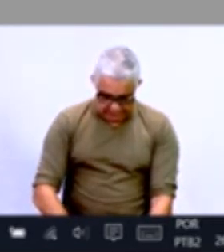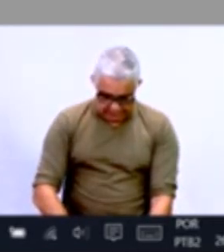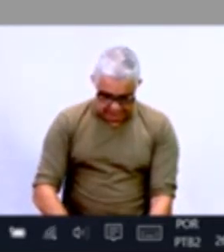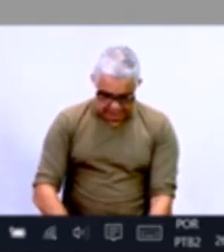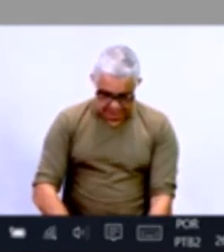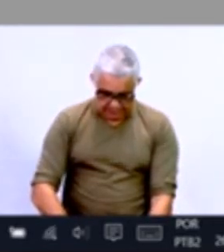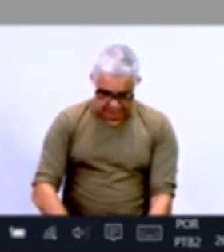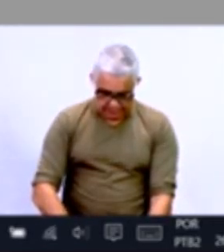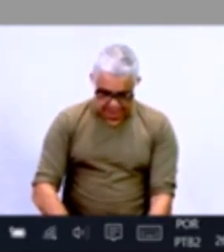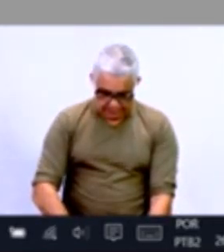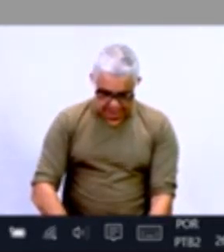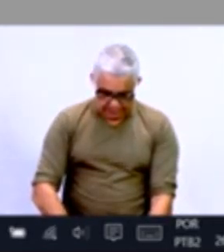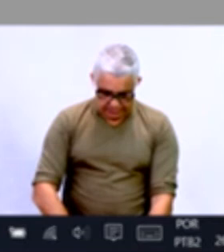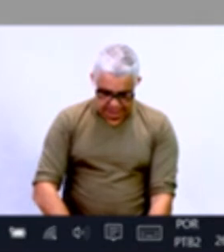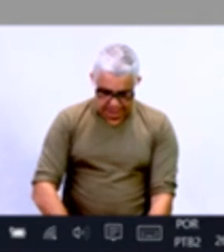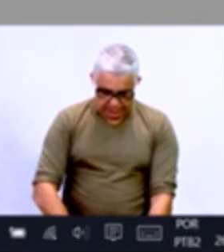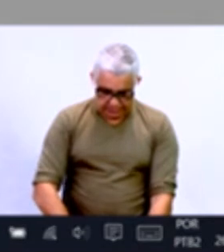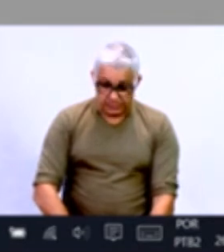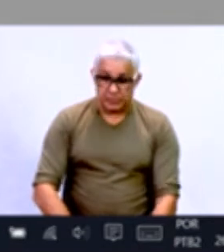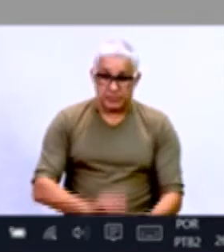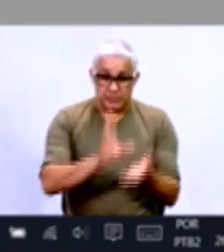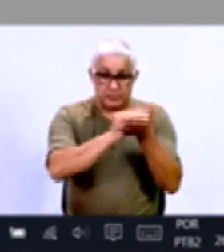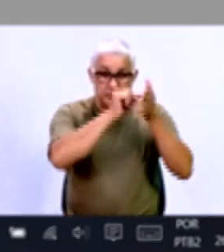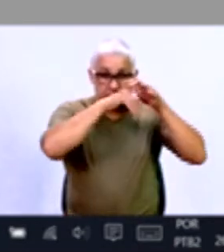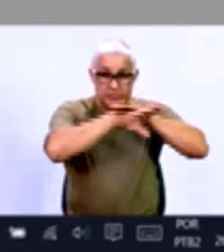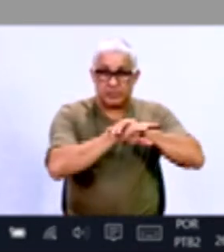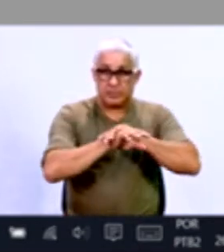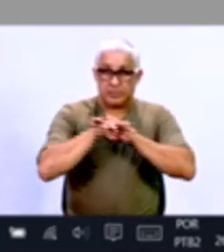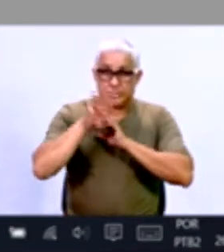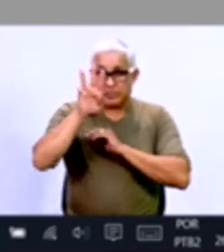Wave. Vamos ver se ele vai deixar.